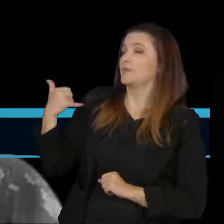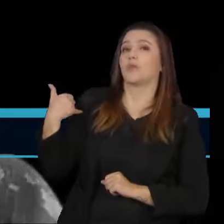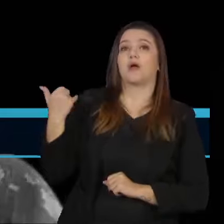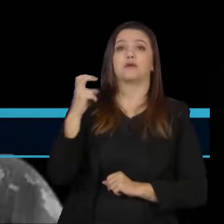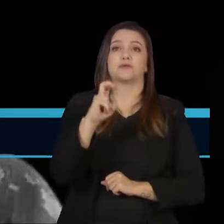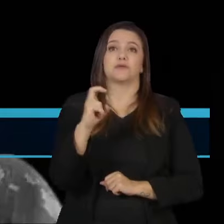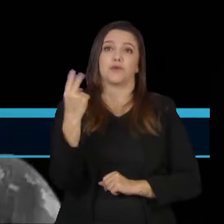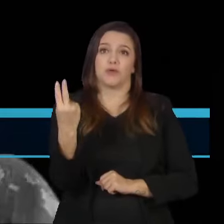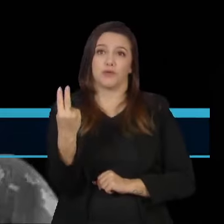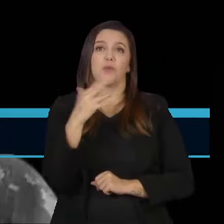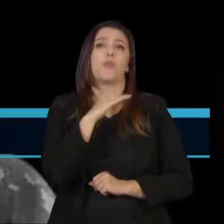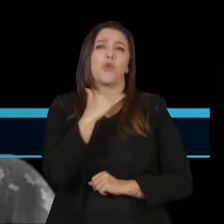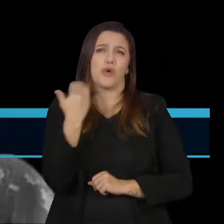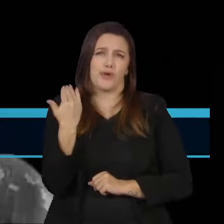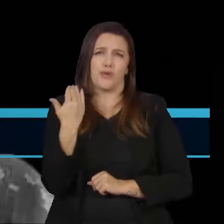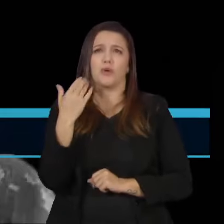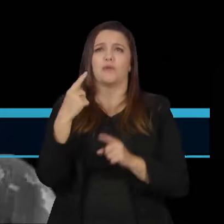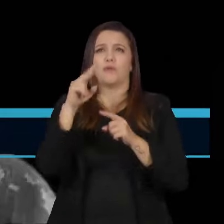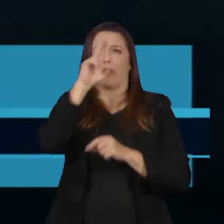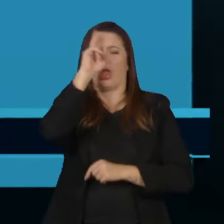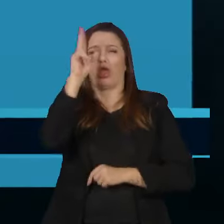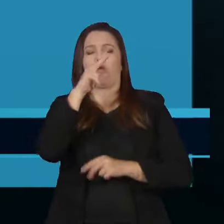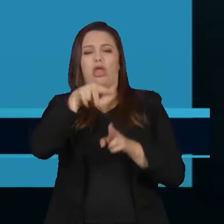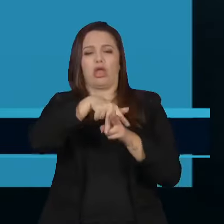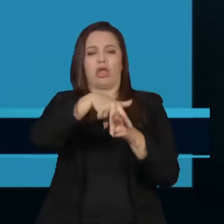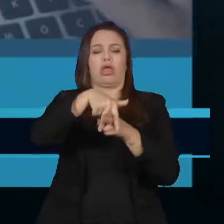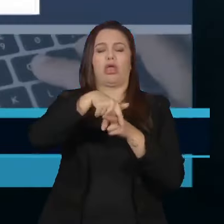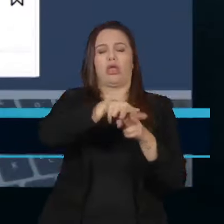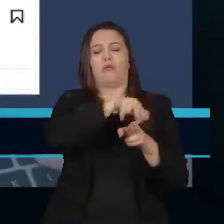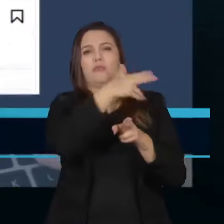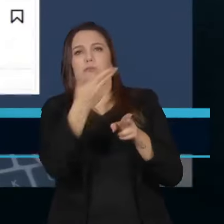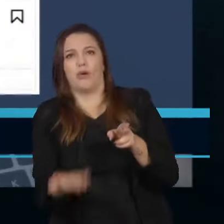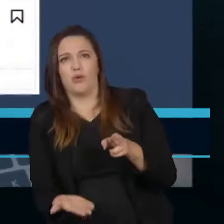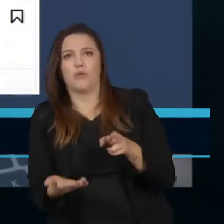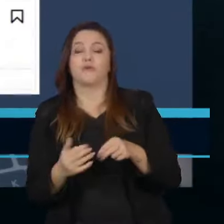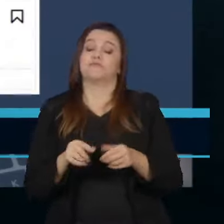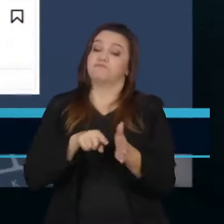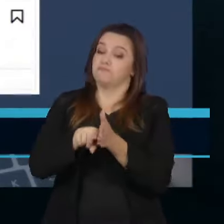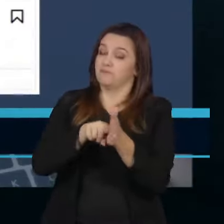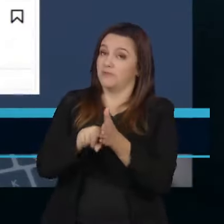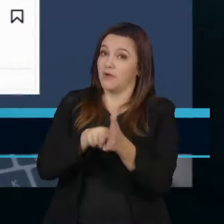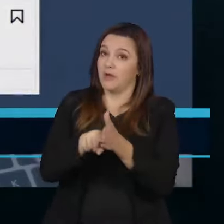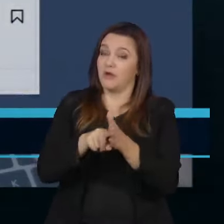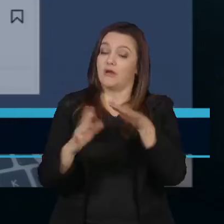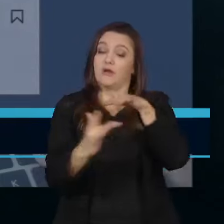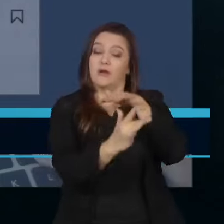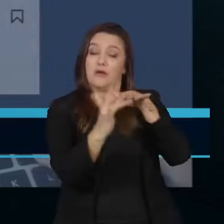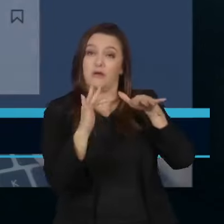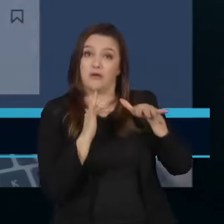52 anos, que passou mal e caiu do cavalo. A causa está sendo investigada. Nas redes